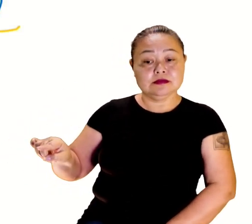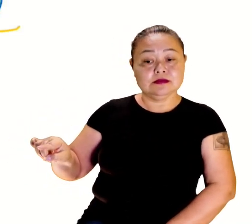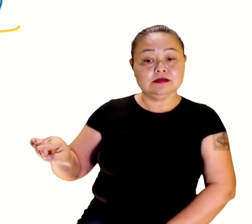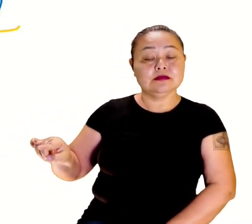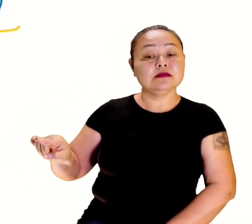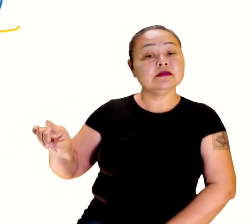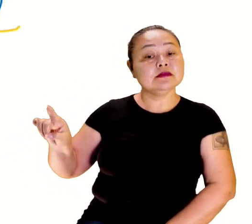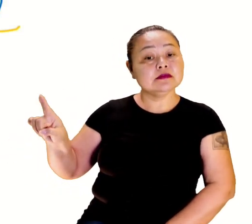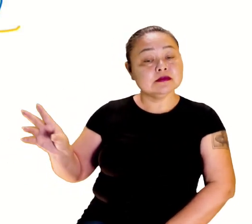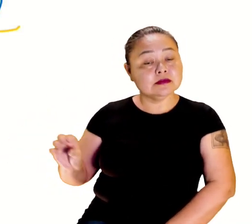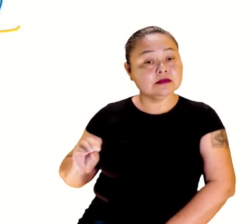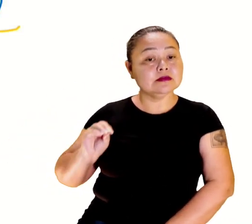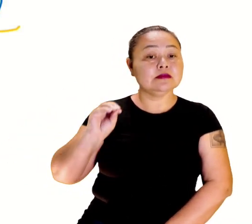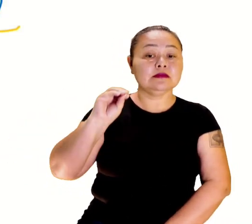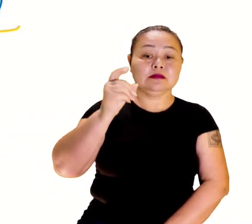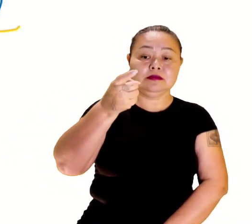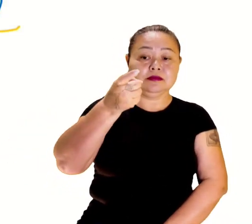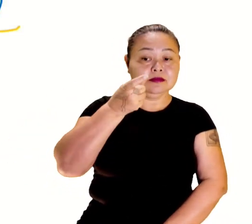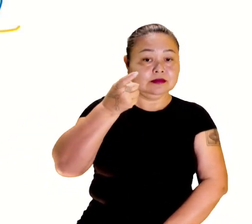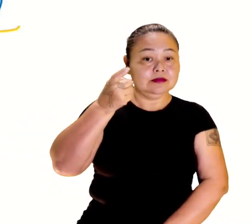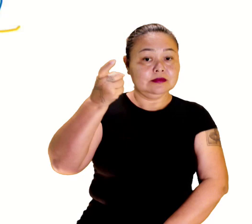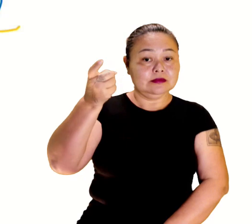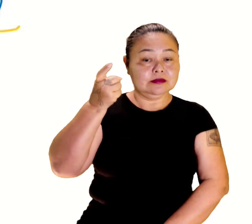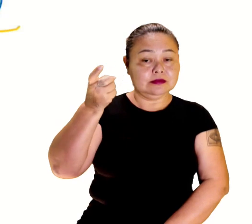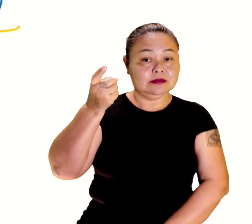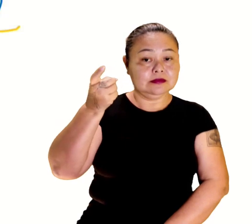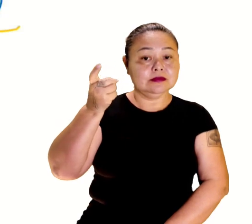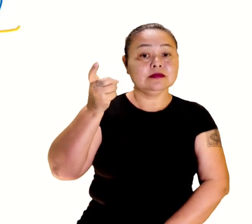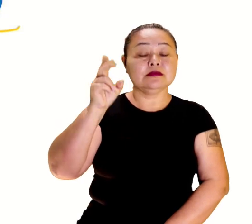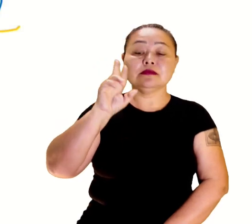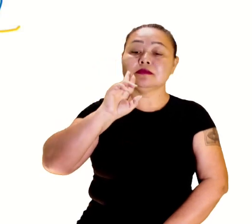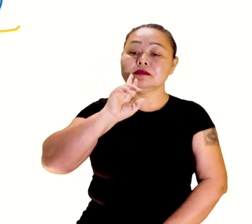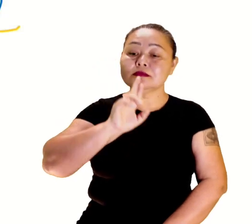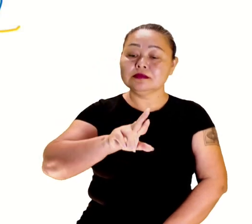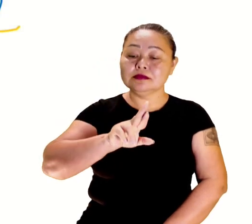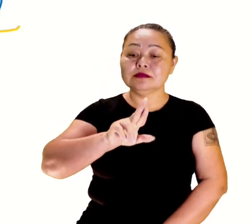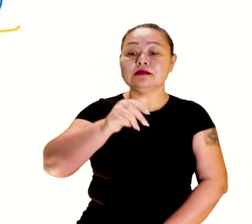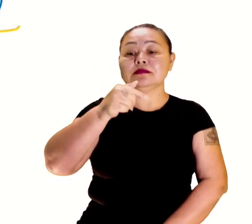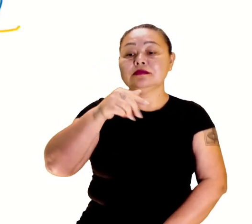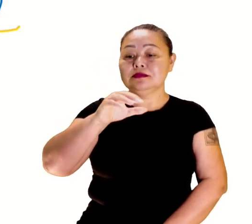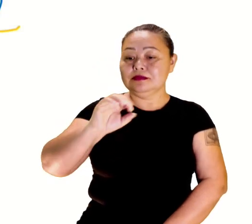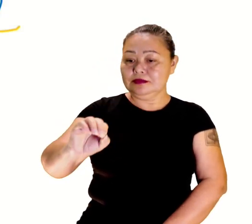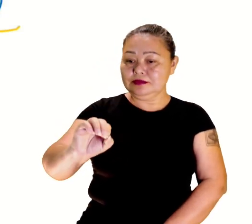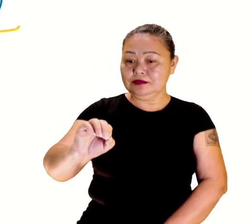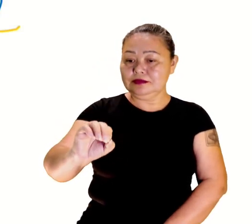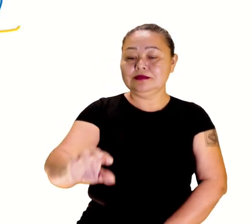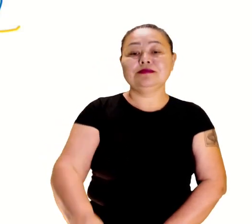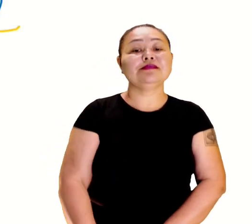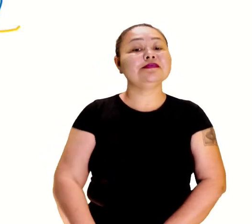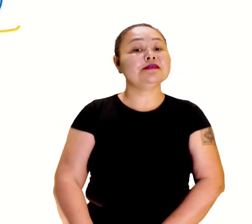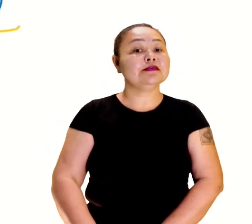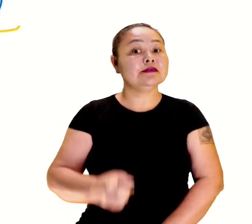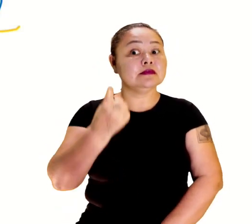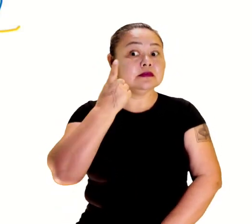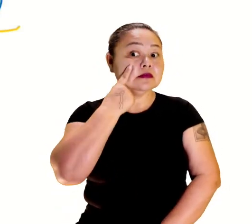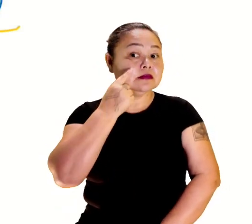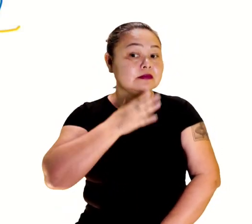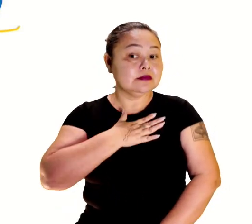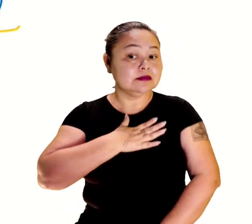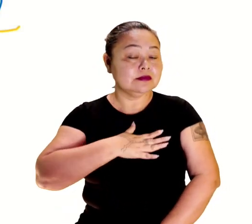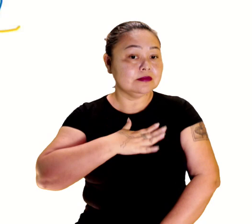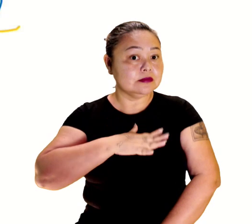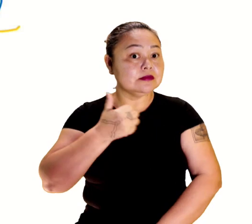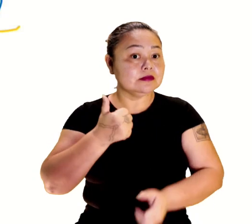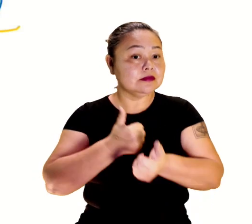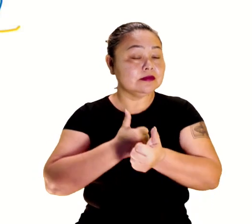e colocar aqui nesses valores aqui, o resultado vai ser 70. Cadê? Peraí, calma. Quer